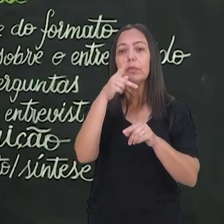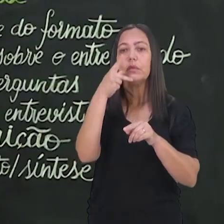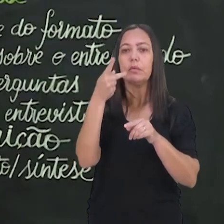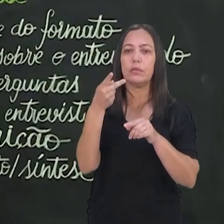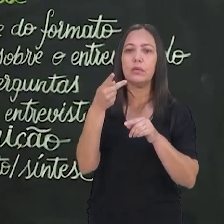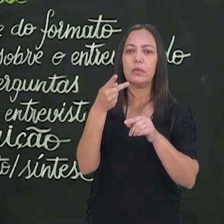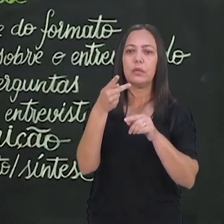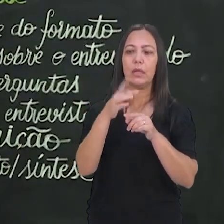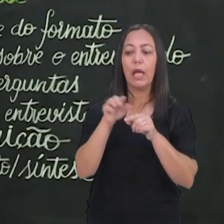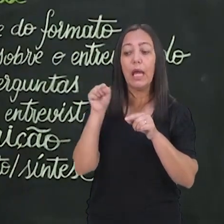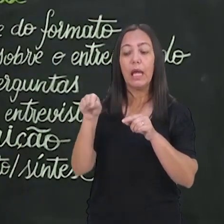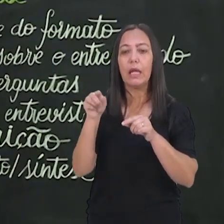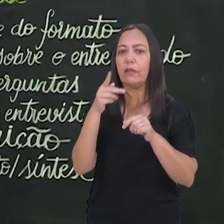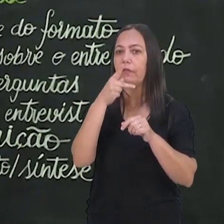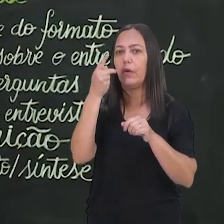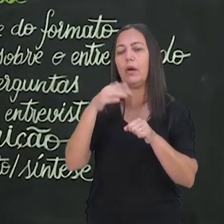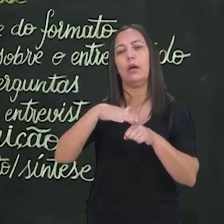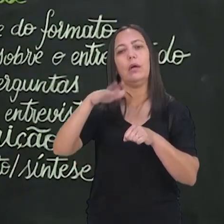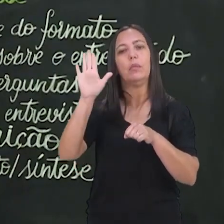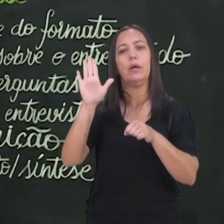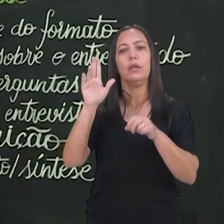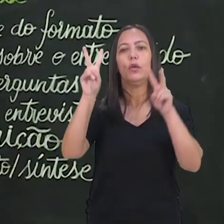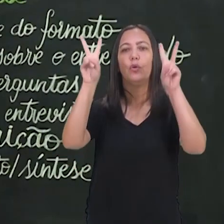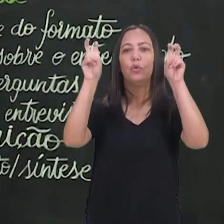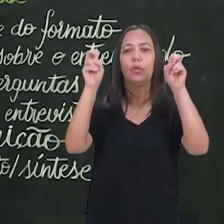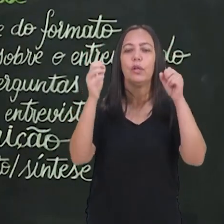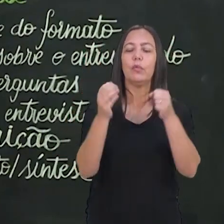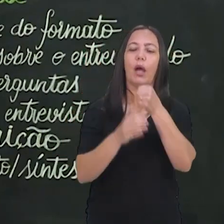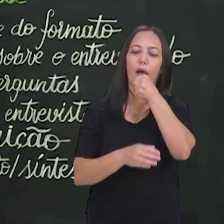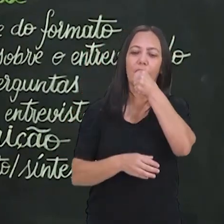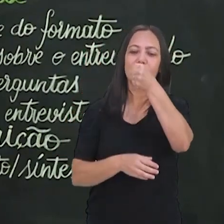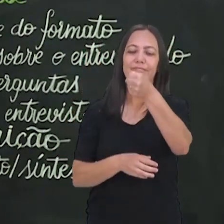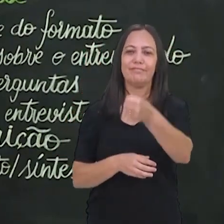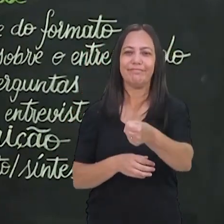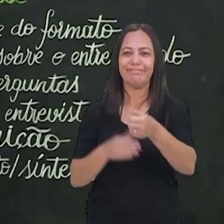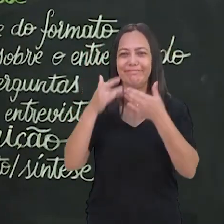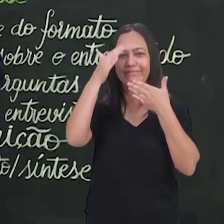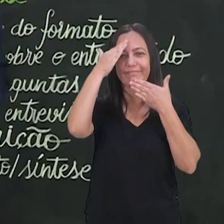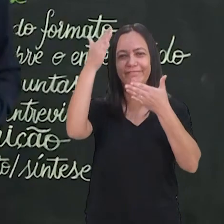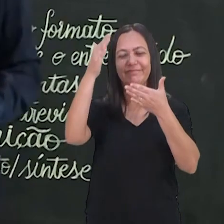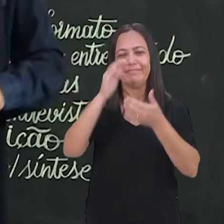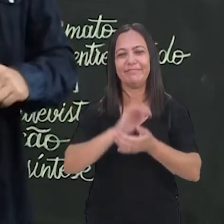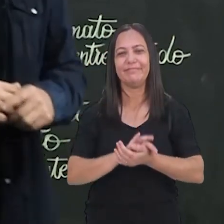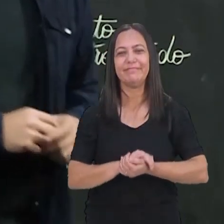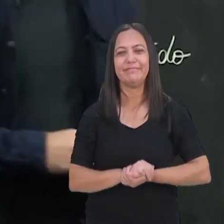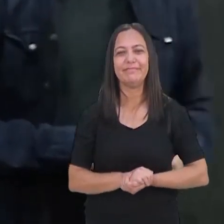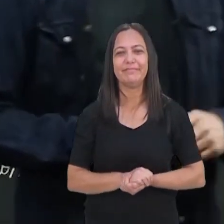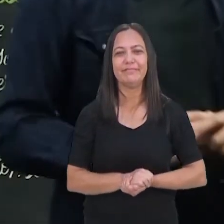entrevistado, não é o entrevistador, hein? O tema de hoje foi entrevista. Muito obrigado.